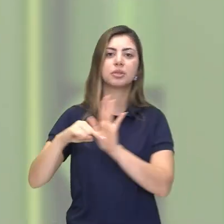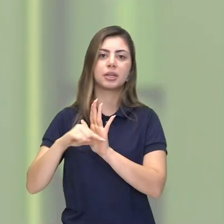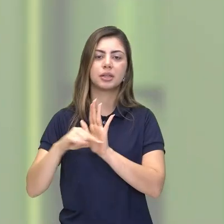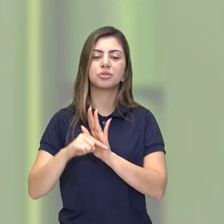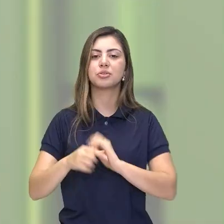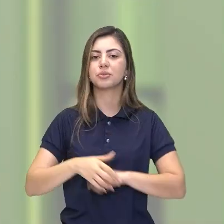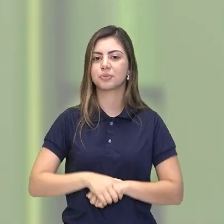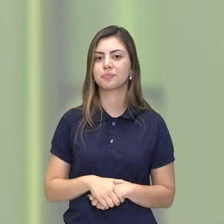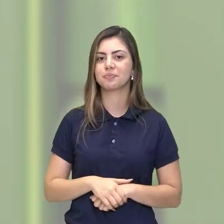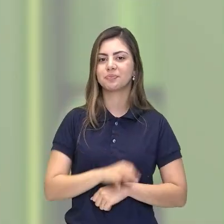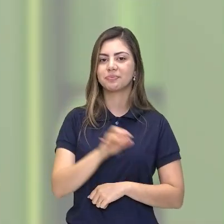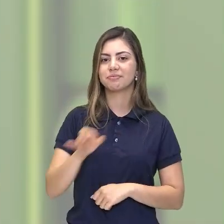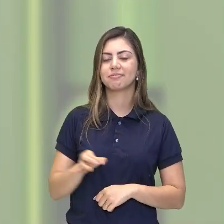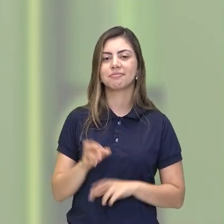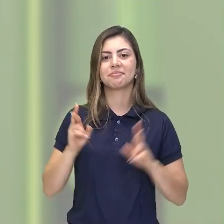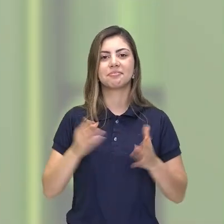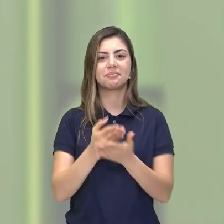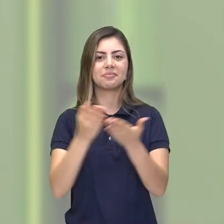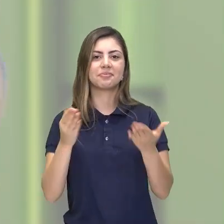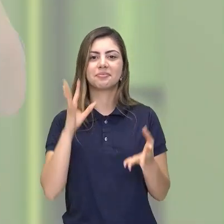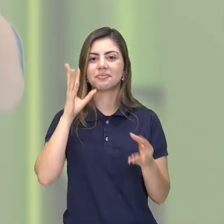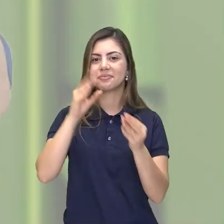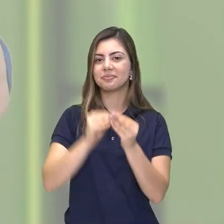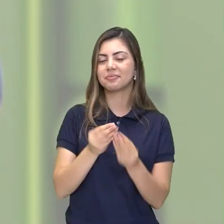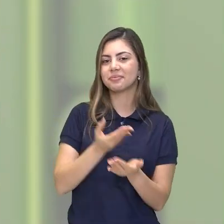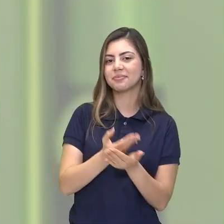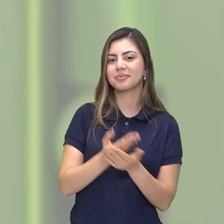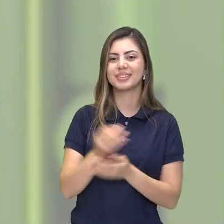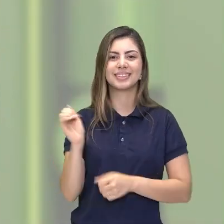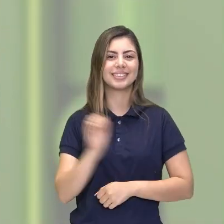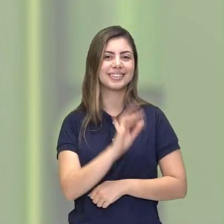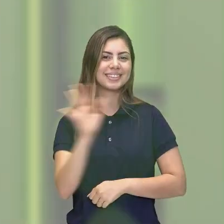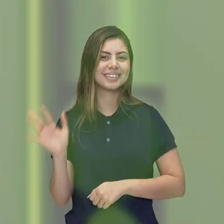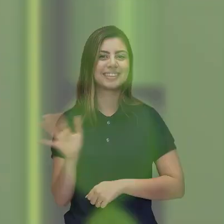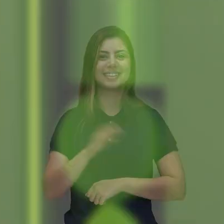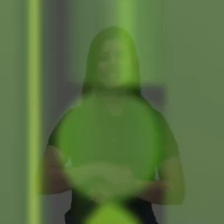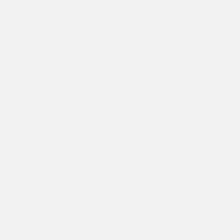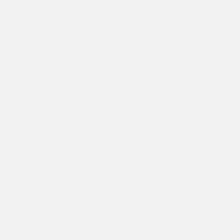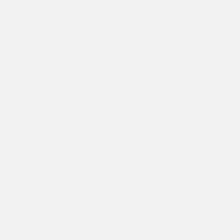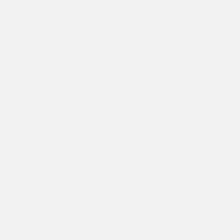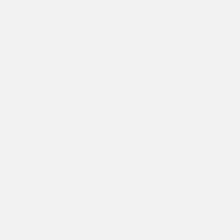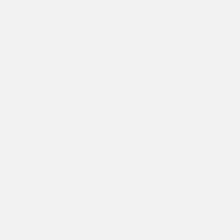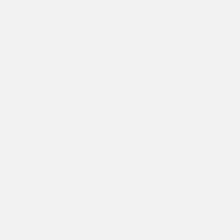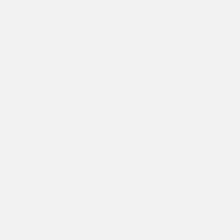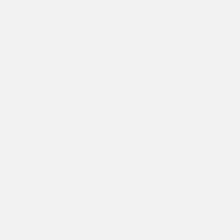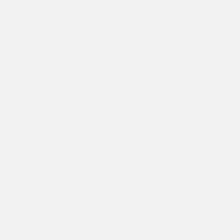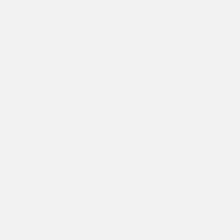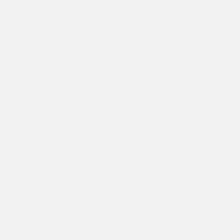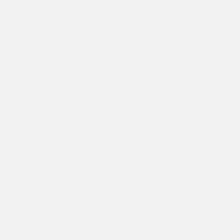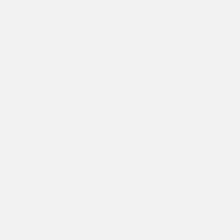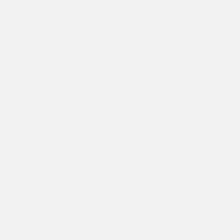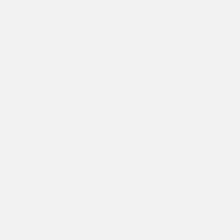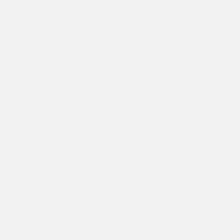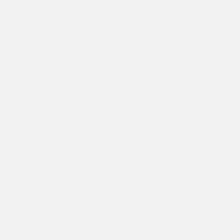desarmônicas, tá bom? Espero que vocês tenham compreendido. Até a próxima!